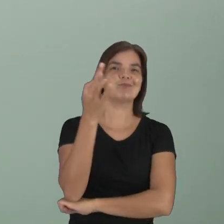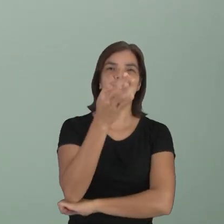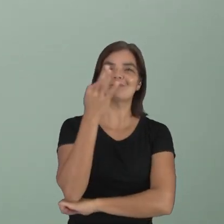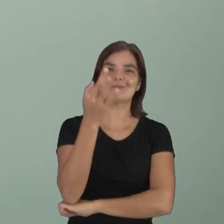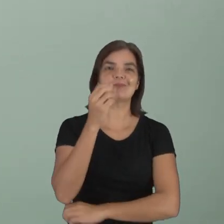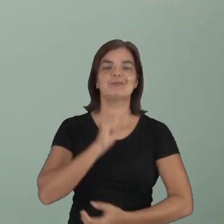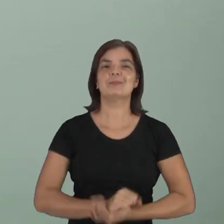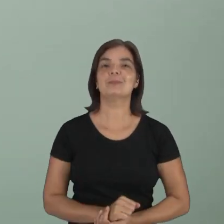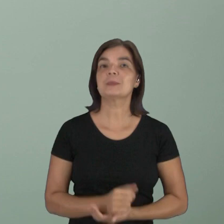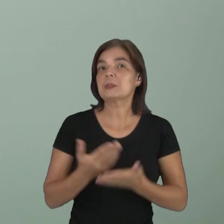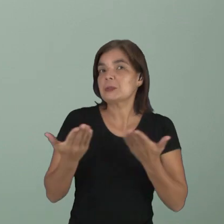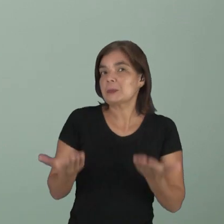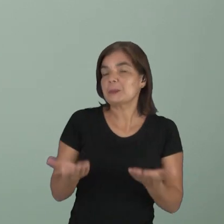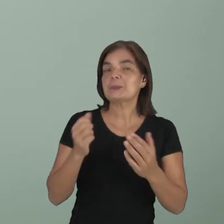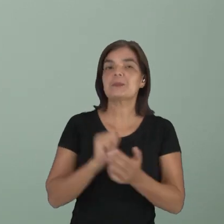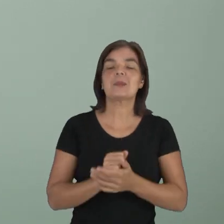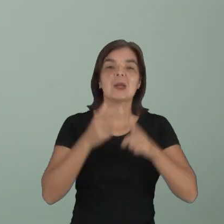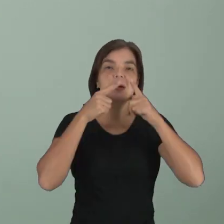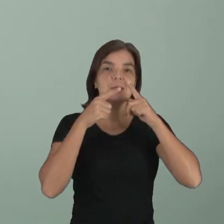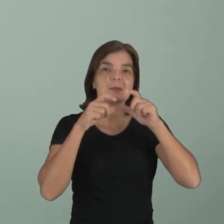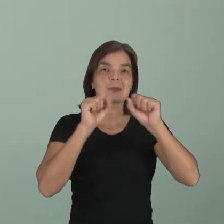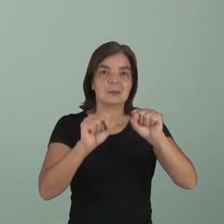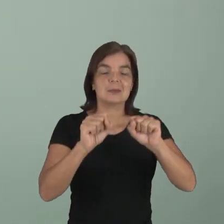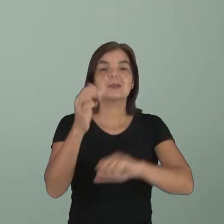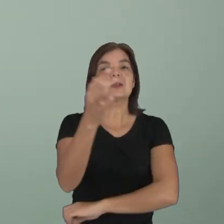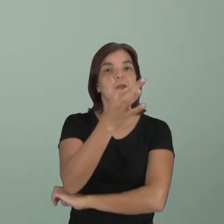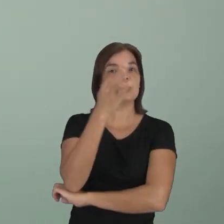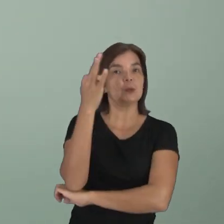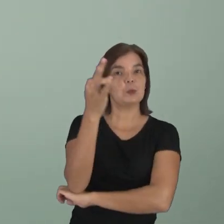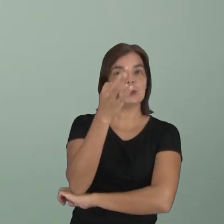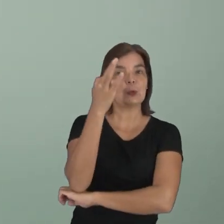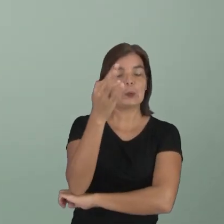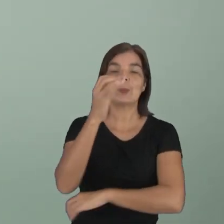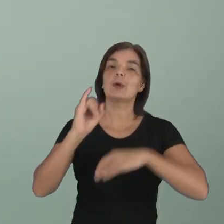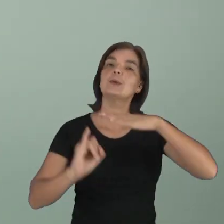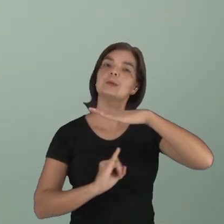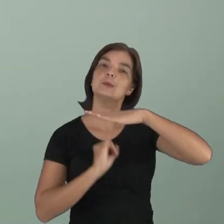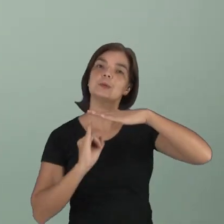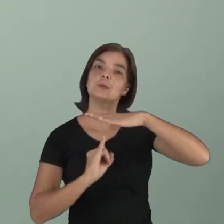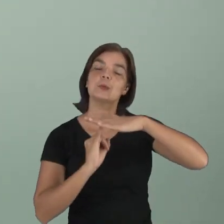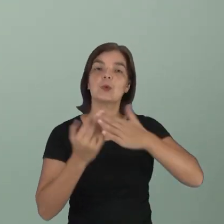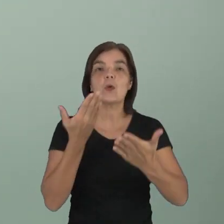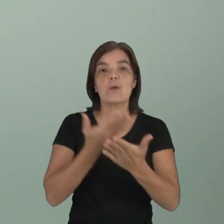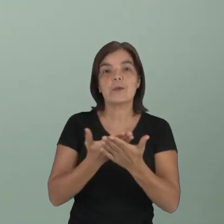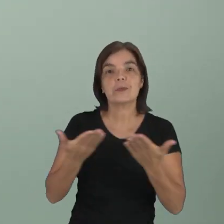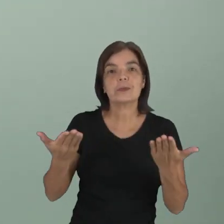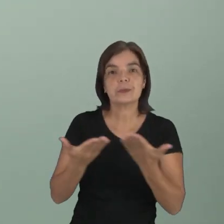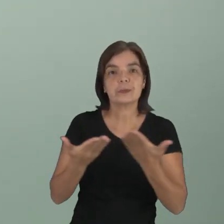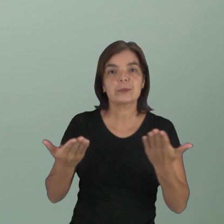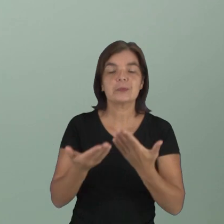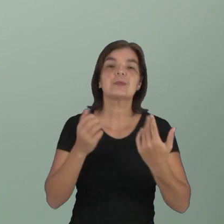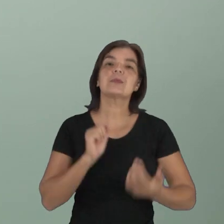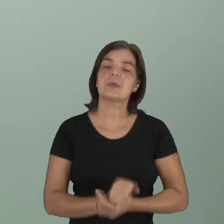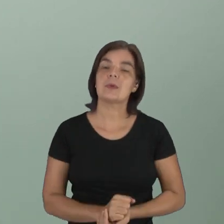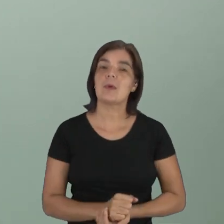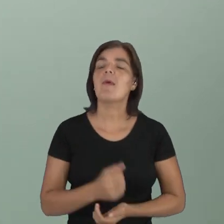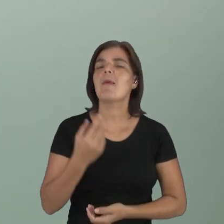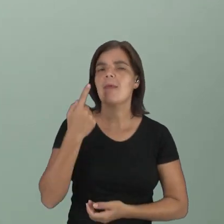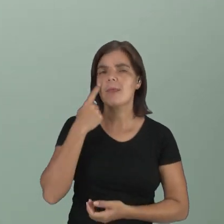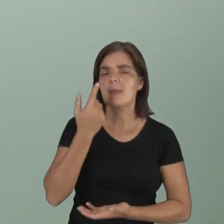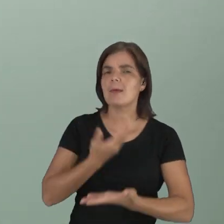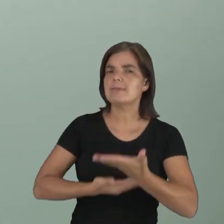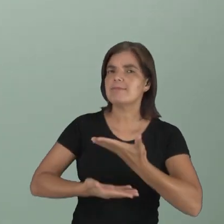formal. E a linguagem formal e a linguagem informal que nós vamos estudar hoje, ela